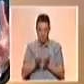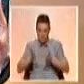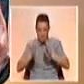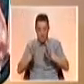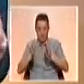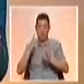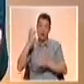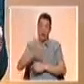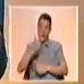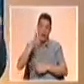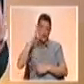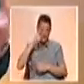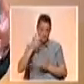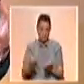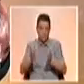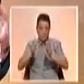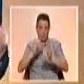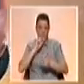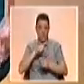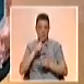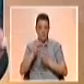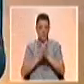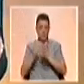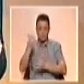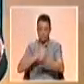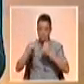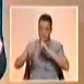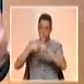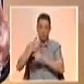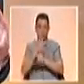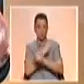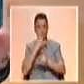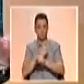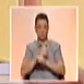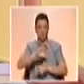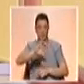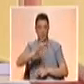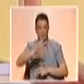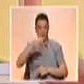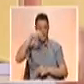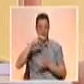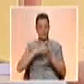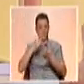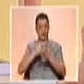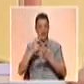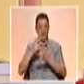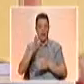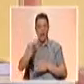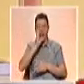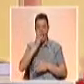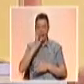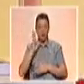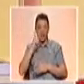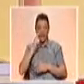balde e depois usasse, até para uma descarga. Quando abrimos a torneira e deixamos a correr à espera da água quente, desperdiçamos imensa